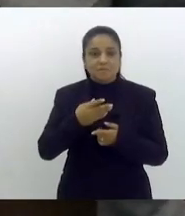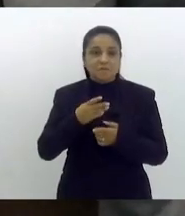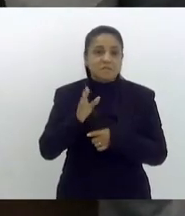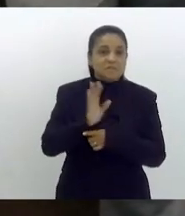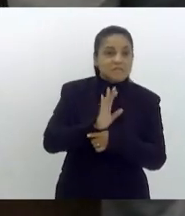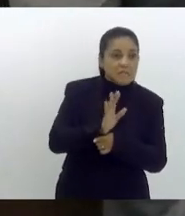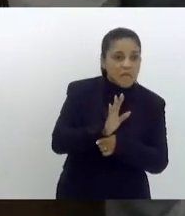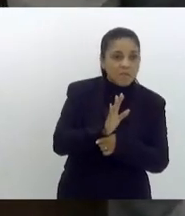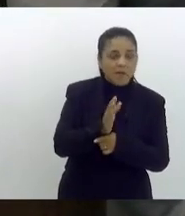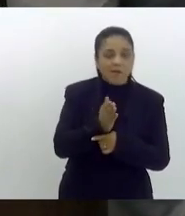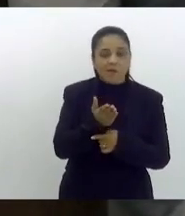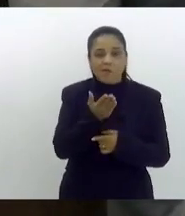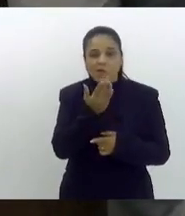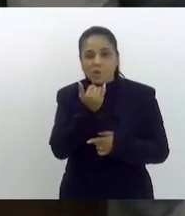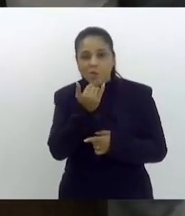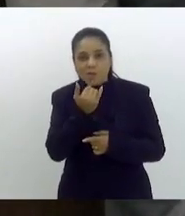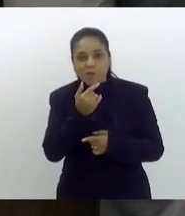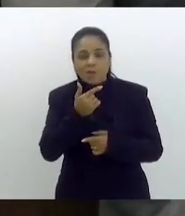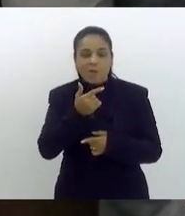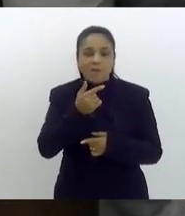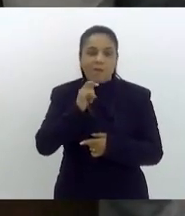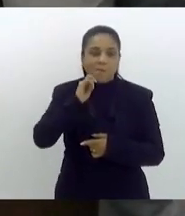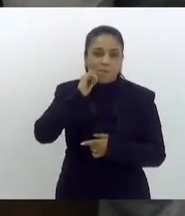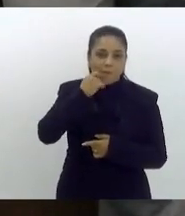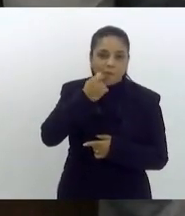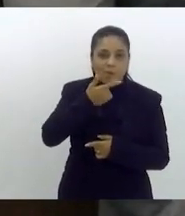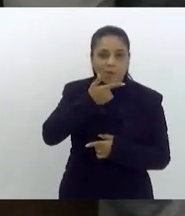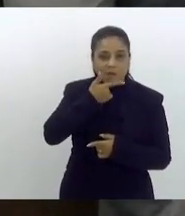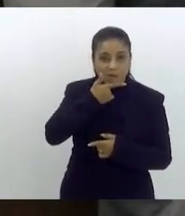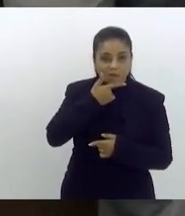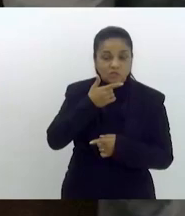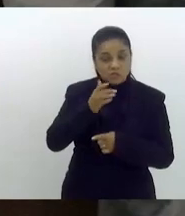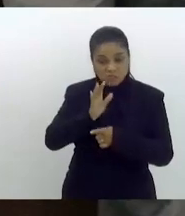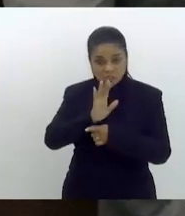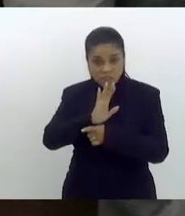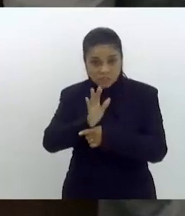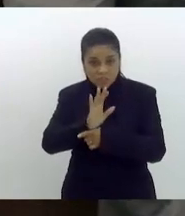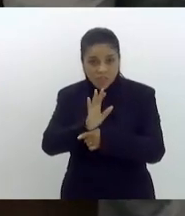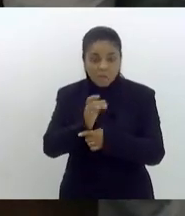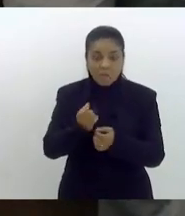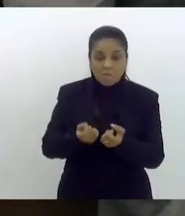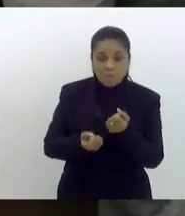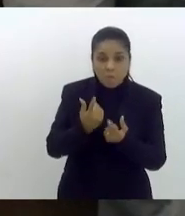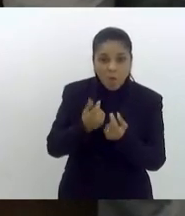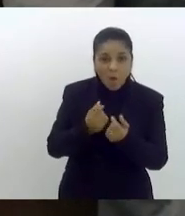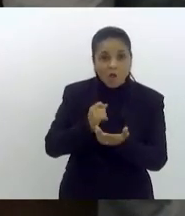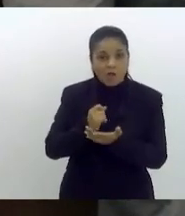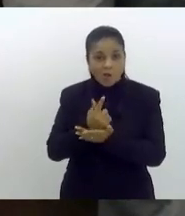cinema e comer um pão de queijo porque todo mundo vai ao cinema Compra pipoca com pão de queijo e digo